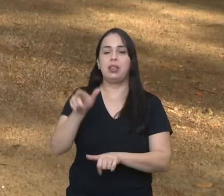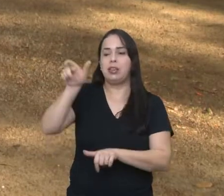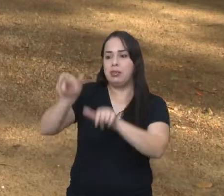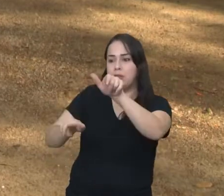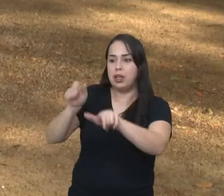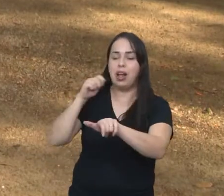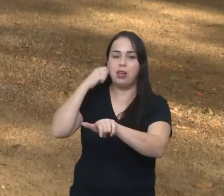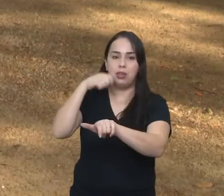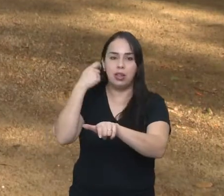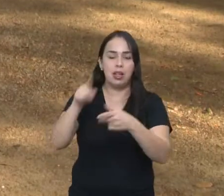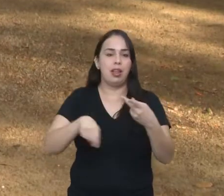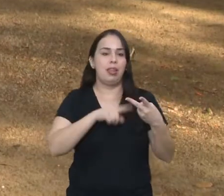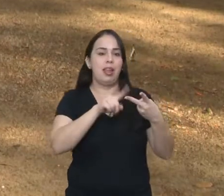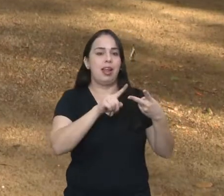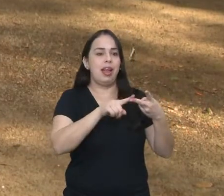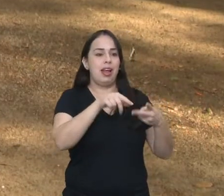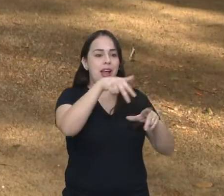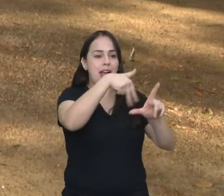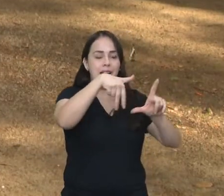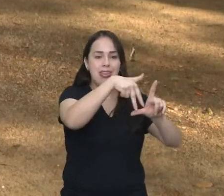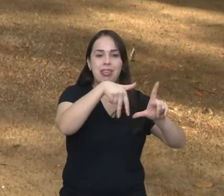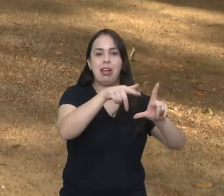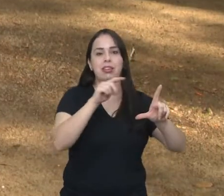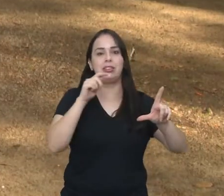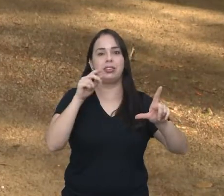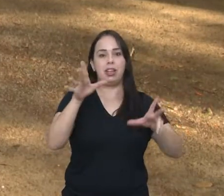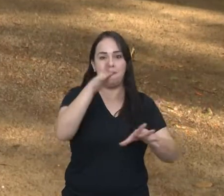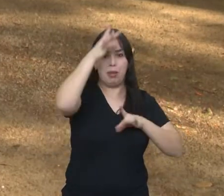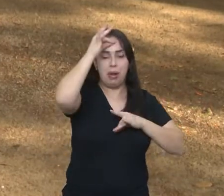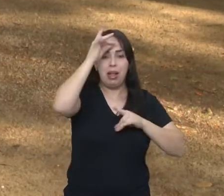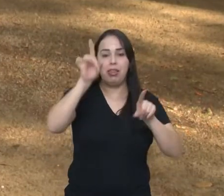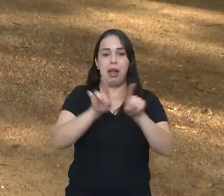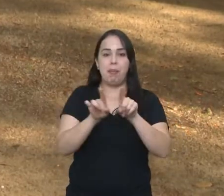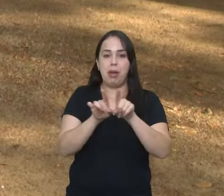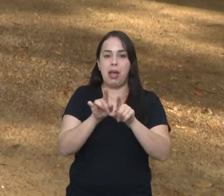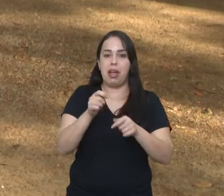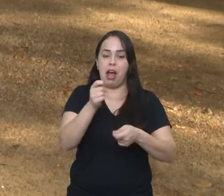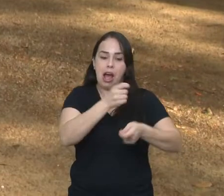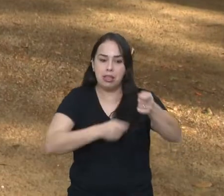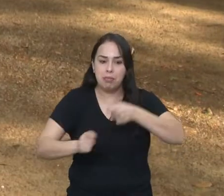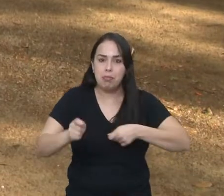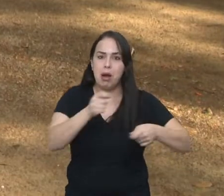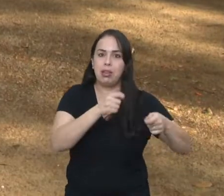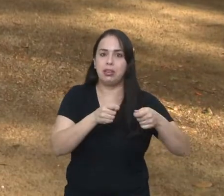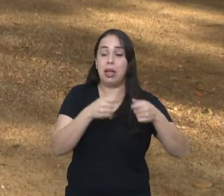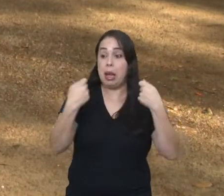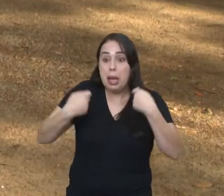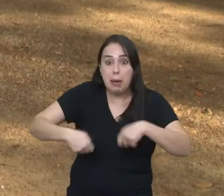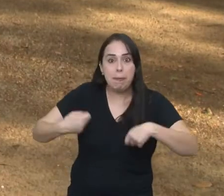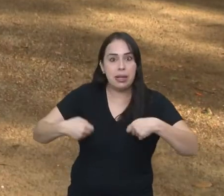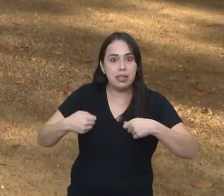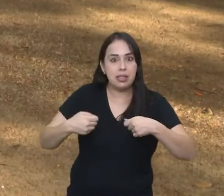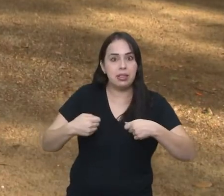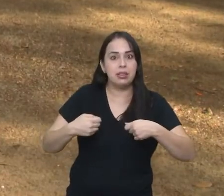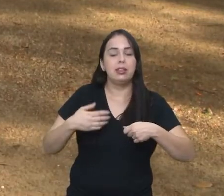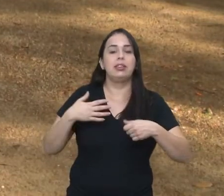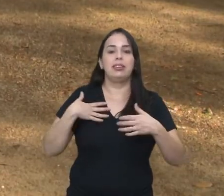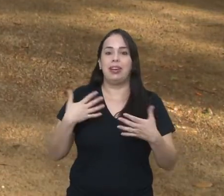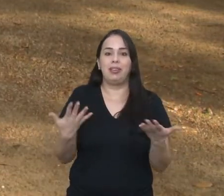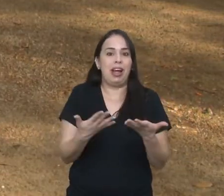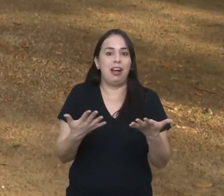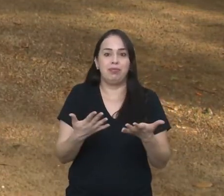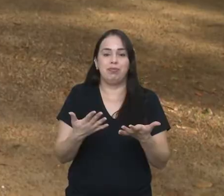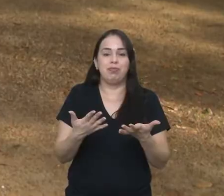Os artistas, os cosplayers, as bandas, o comércio em geral que precisa do cosplay, precisa dos eventos,